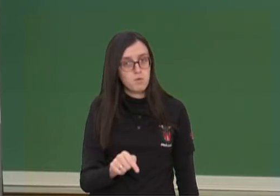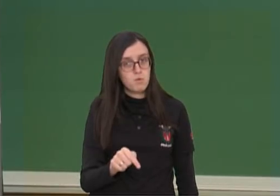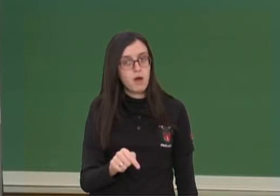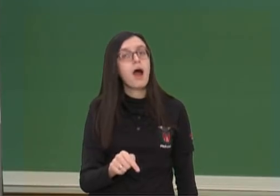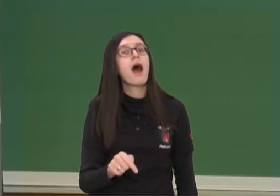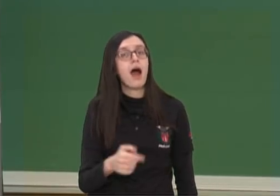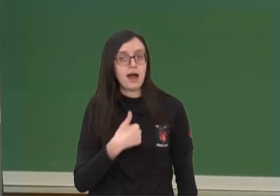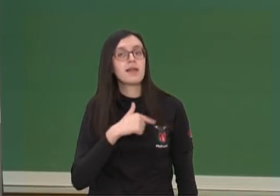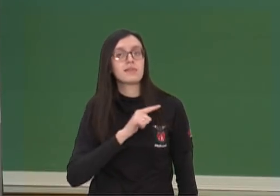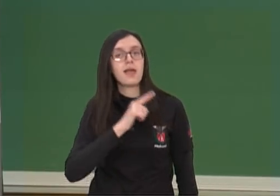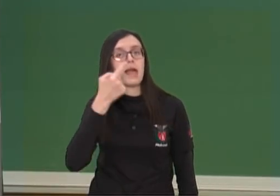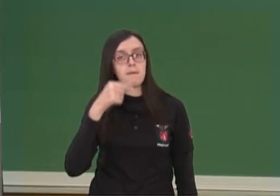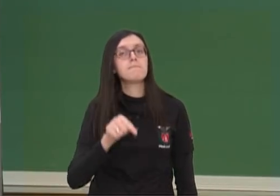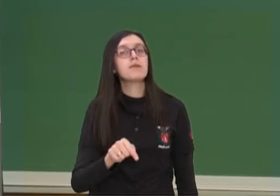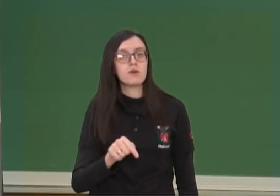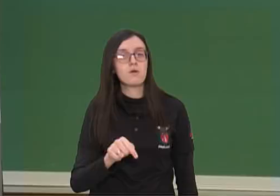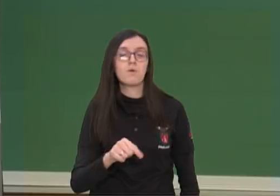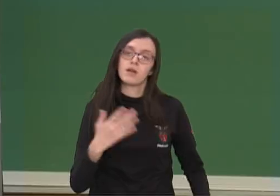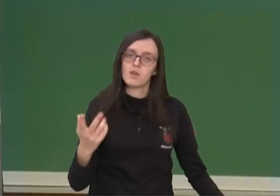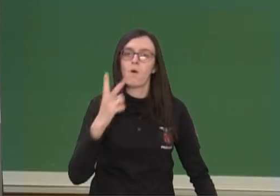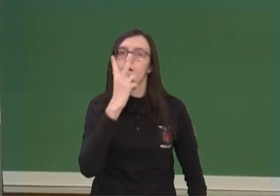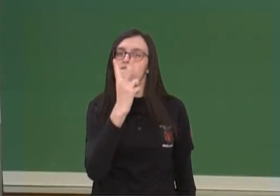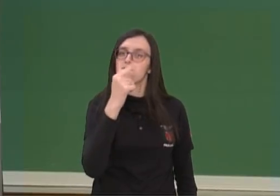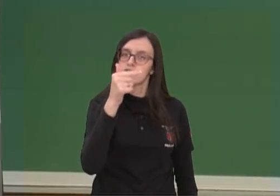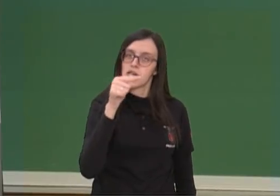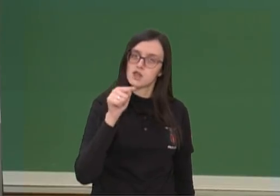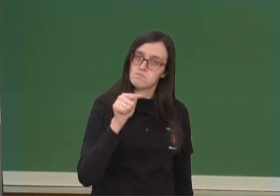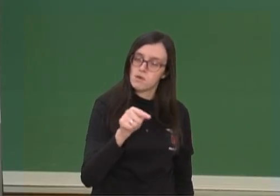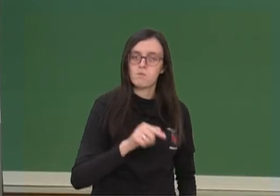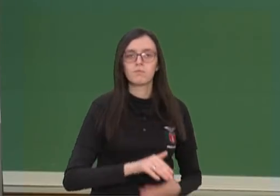eu tenho 1.000 aqui, professor, então 27.000.